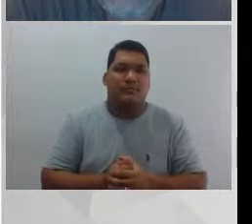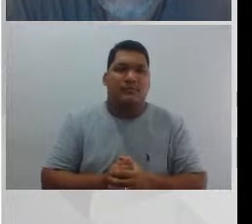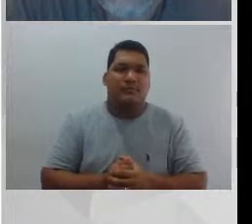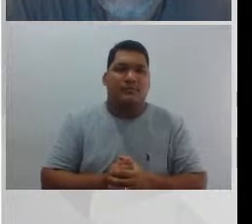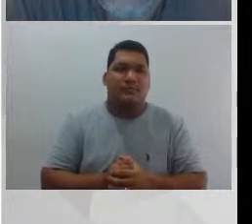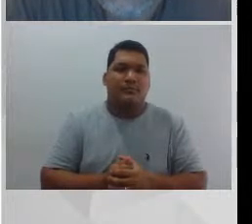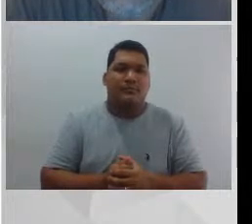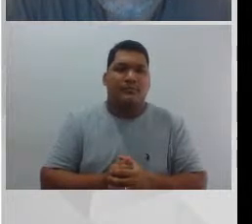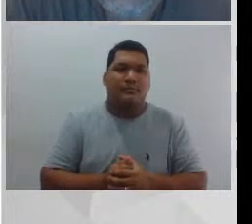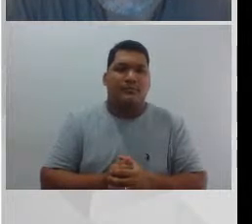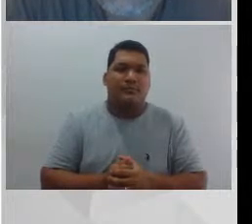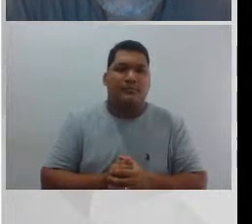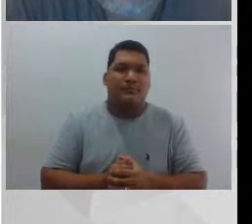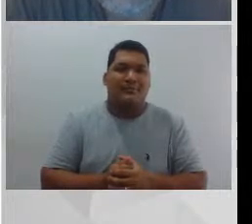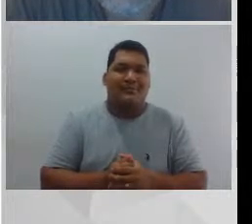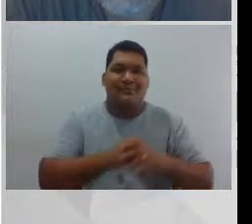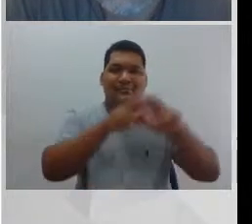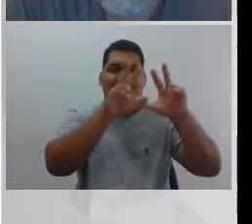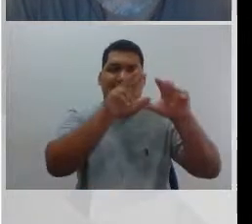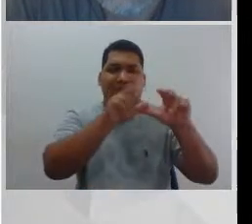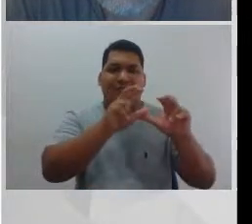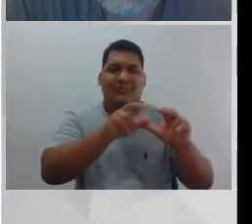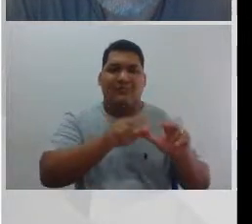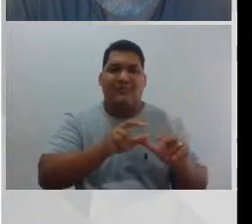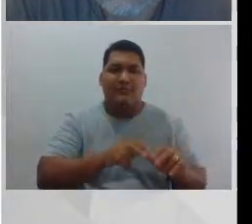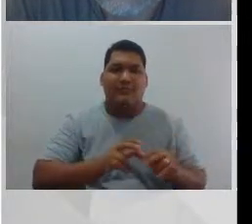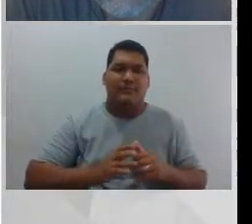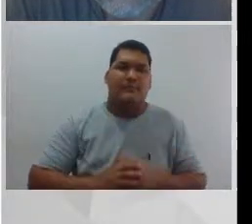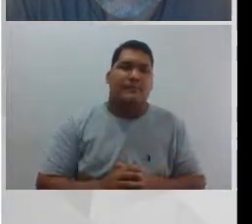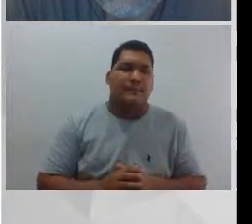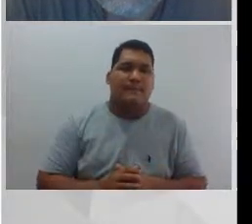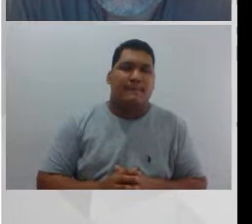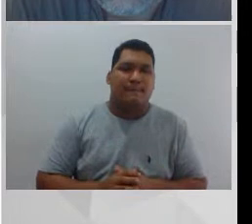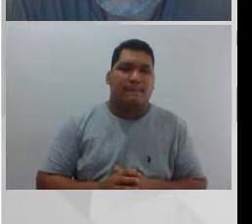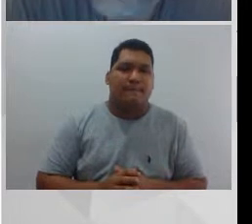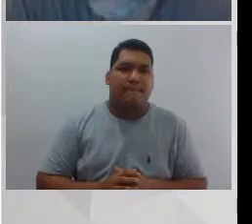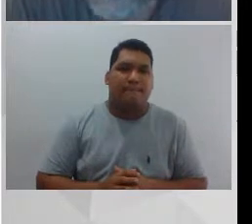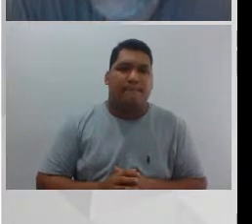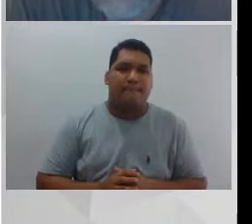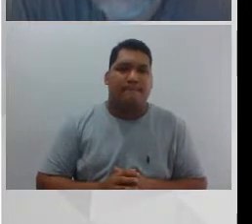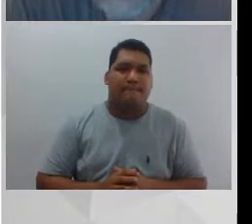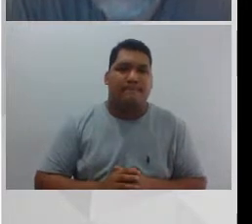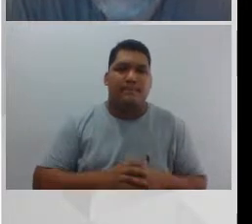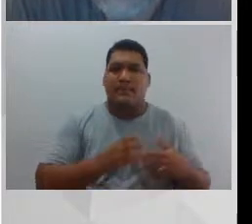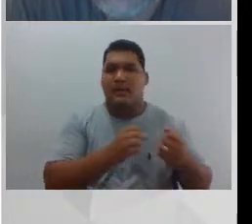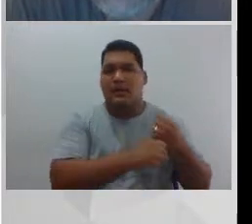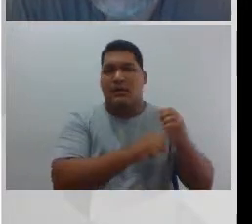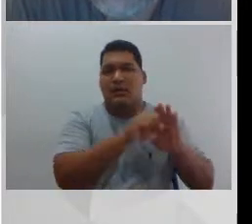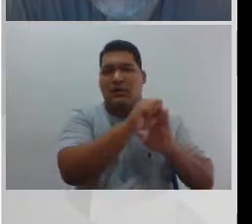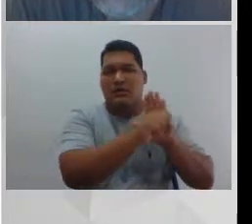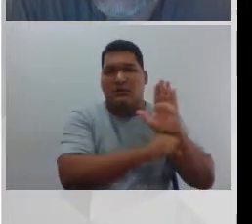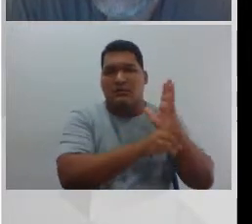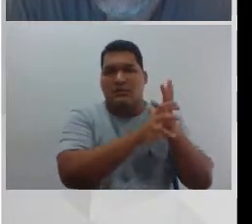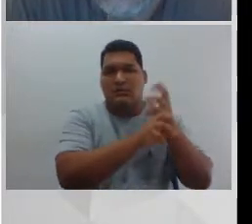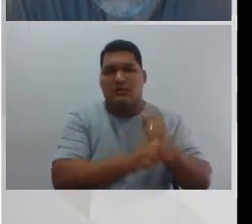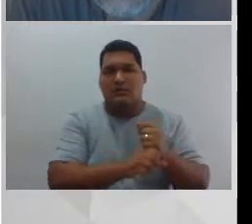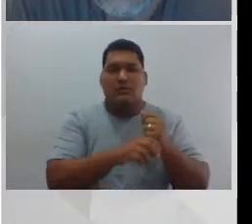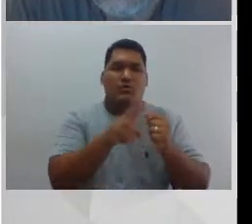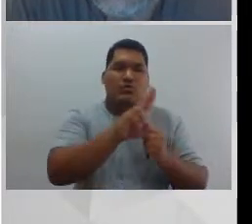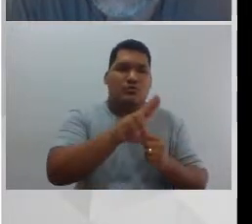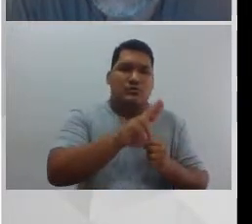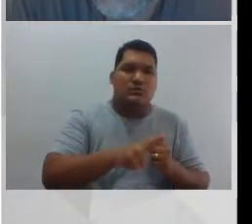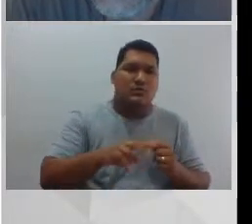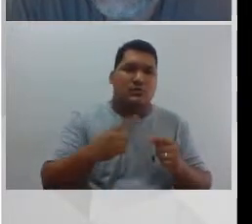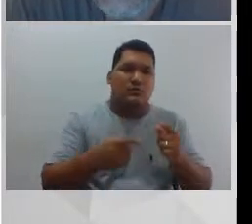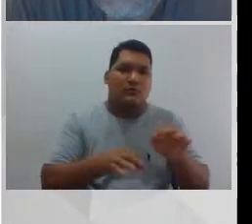Variáveis aleatórias, teorema de Bayes, etc. Né? Otimizar usando gradiente,